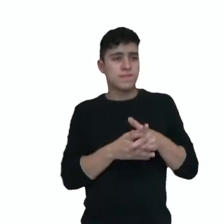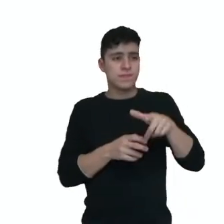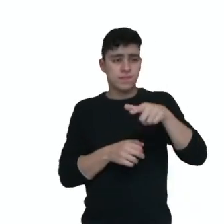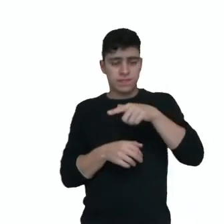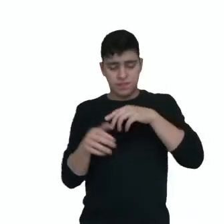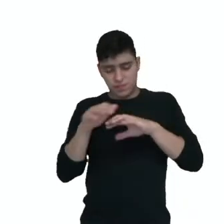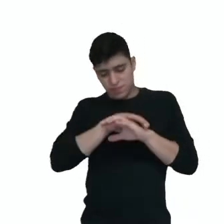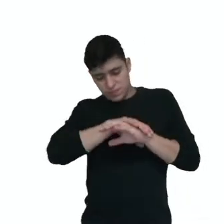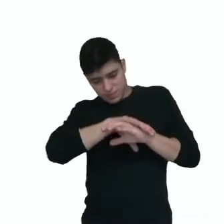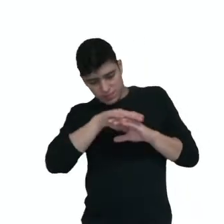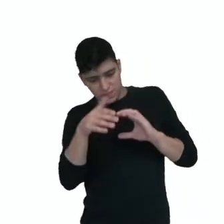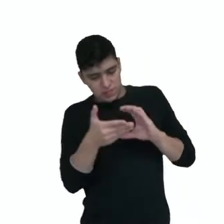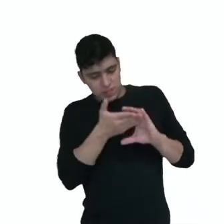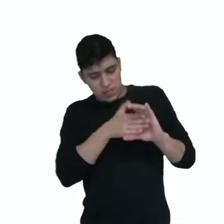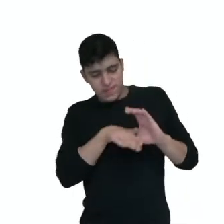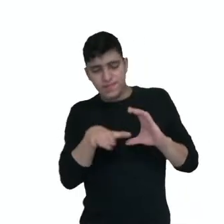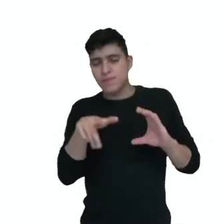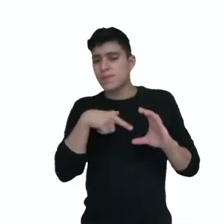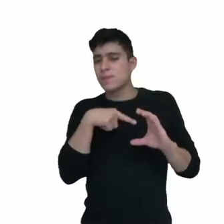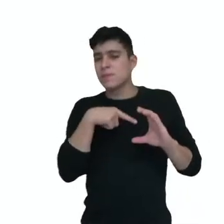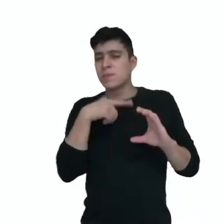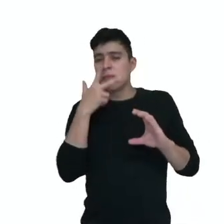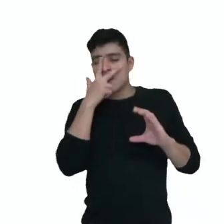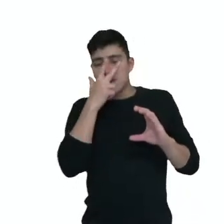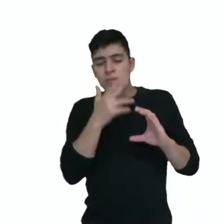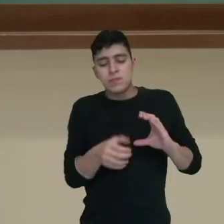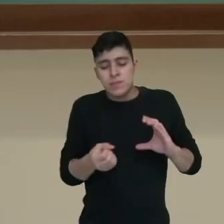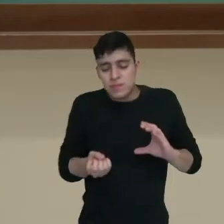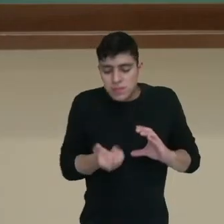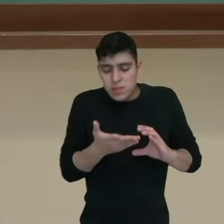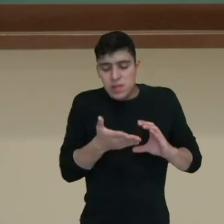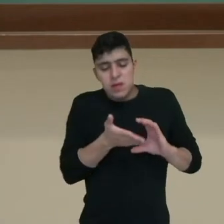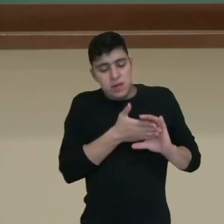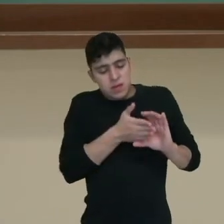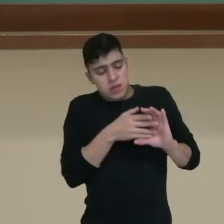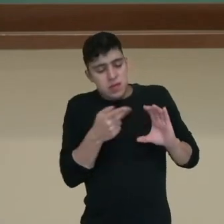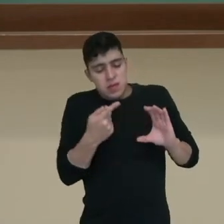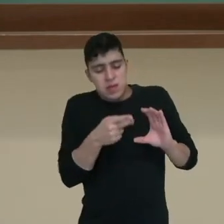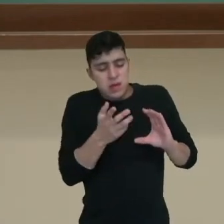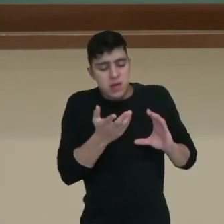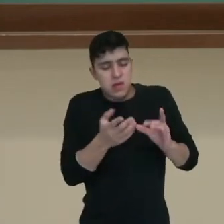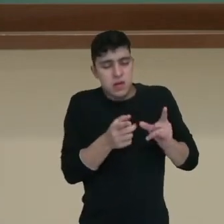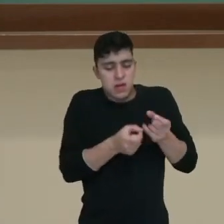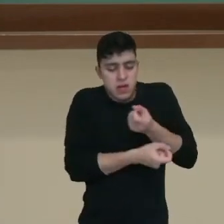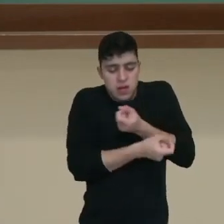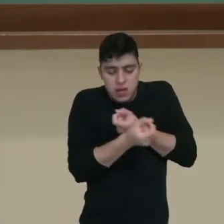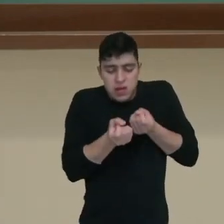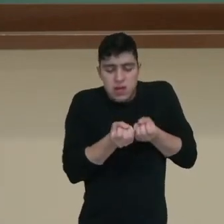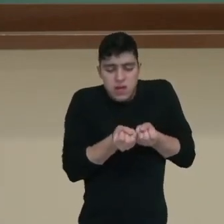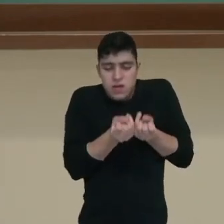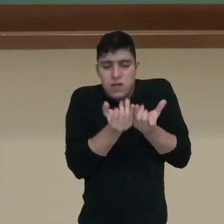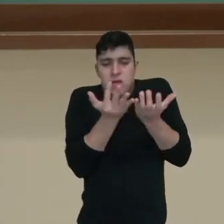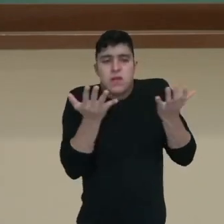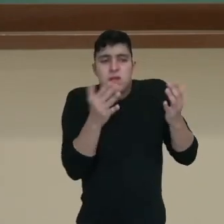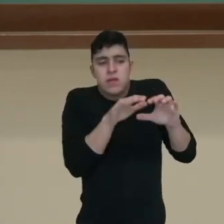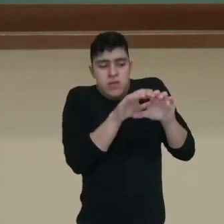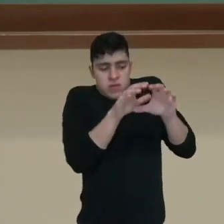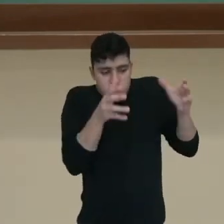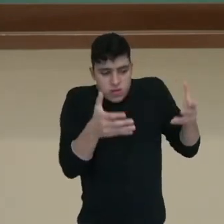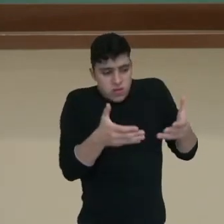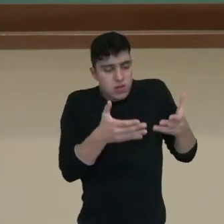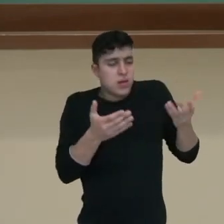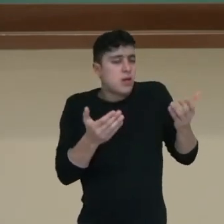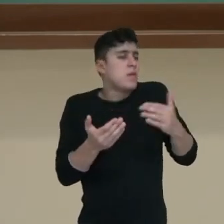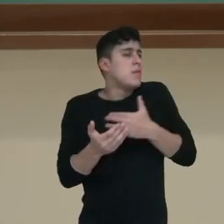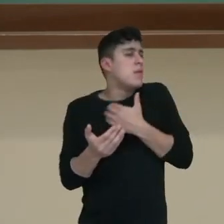carapaça com câmaras, que elas vão sendo produzidas pelo próprio corpo do ser vivo, tá? Ao longo, né, de toda a sua vida, tá? E quando